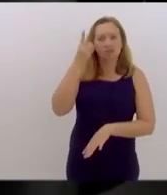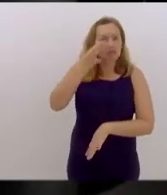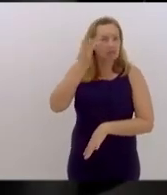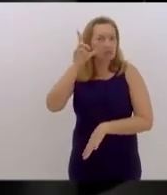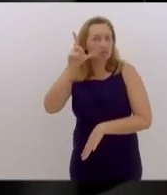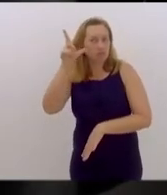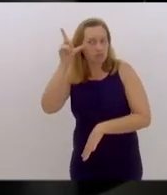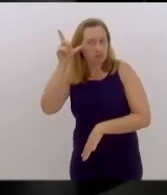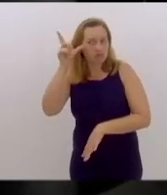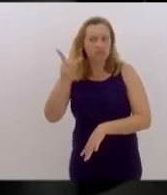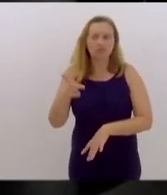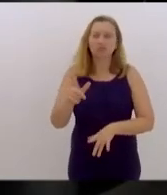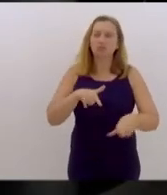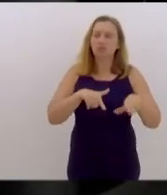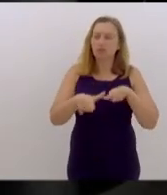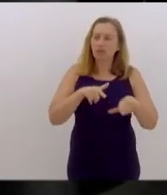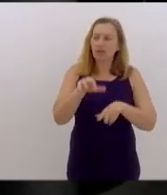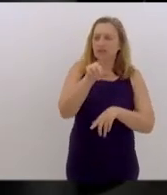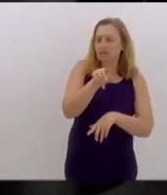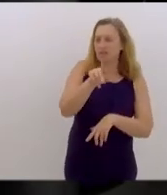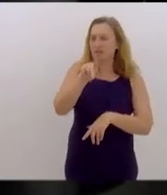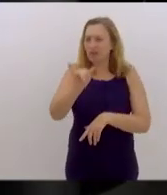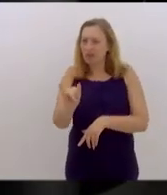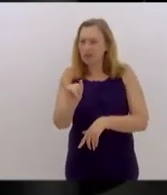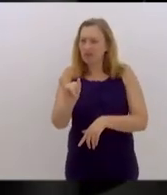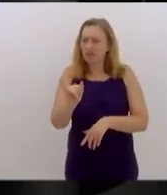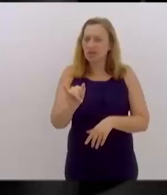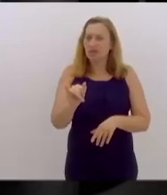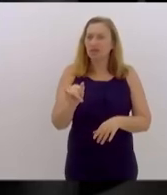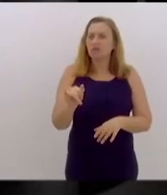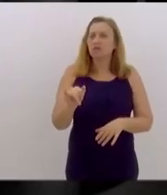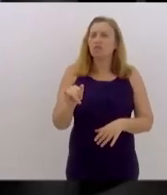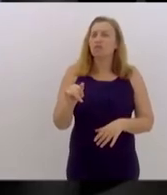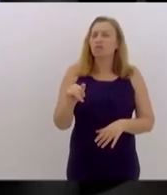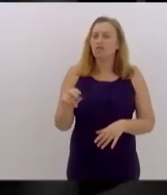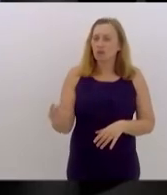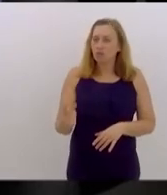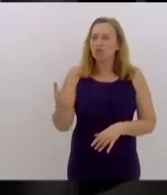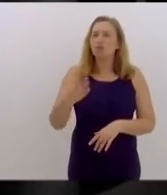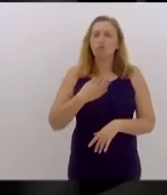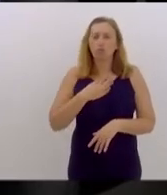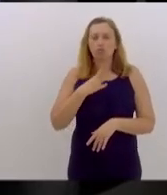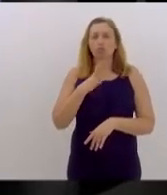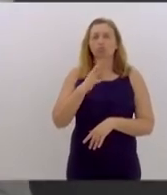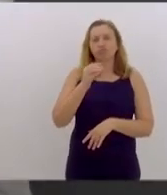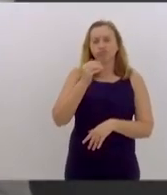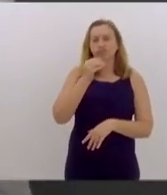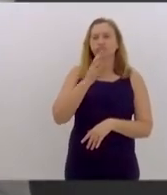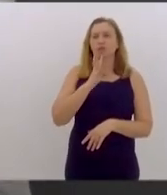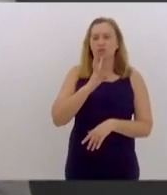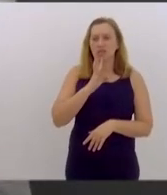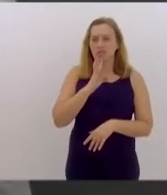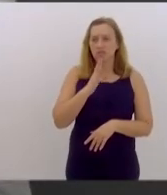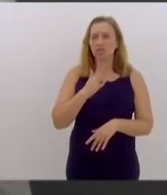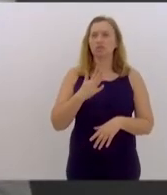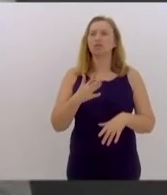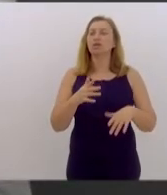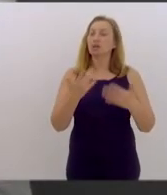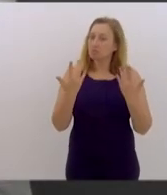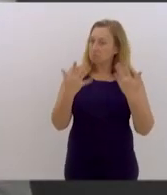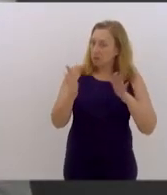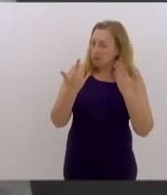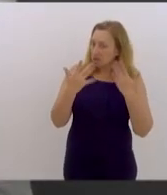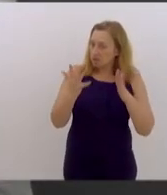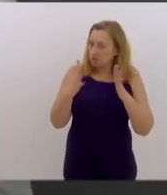aqui atuação na CPI enriqueceu é meu conhecimento meu exercício do mandato então que algo muito tia